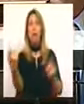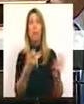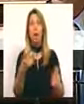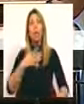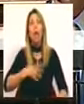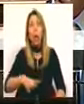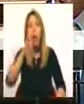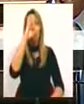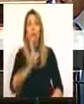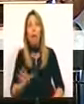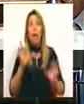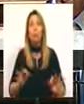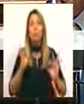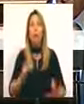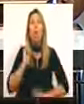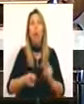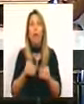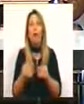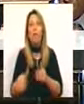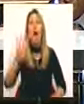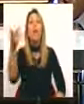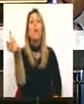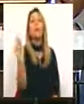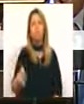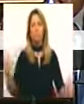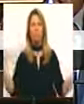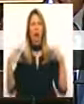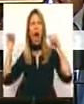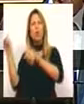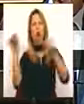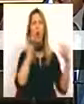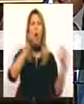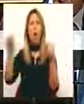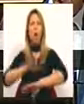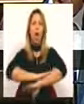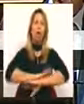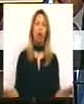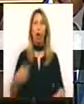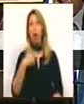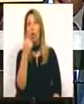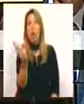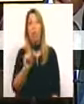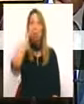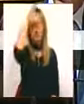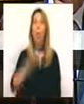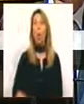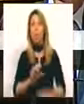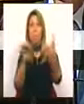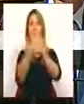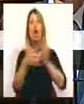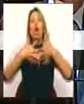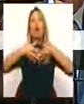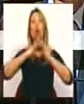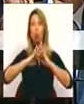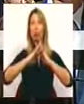acontecer. Basta de acusações. Eu não vou perder tempo a dizer que o Governo mudou as estruturas da Proteção Civil a meses da época de